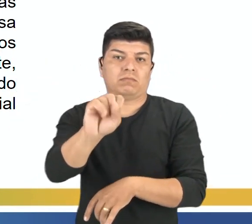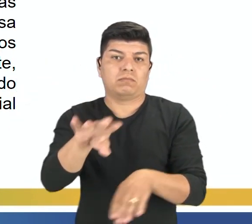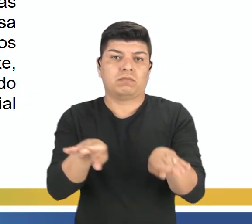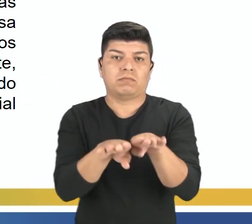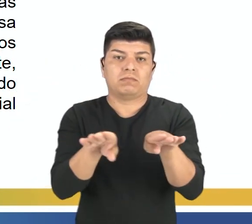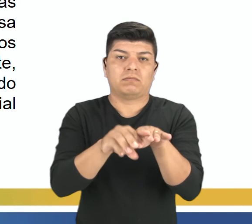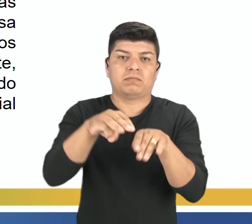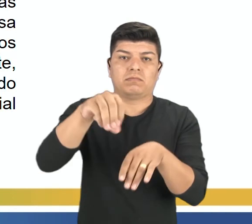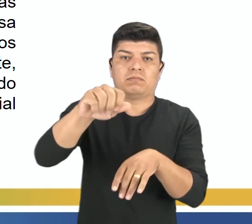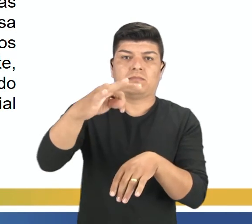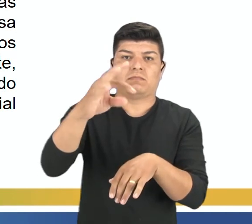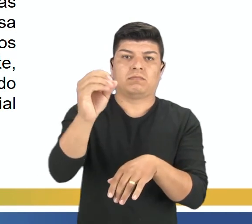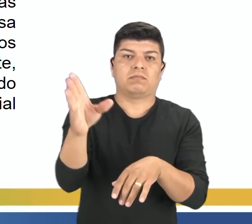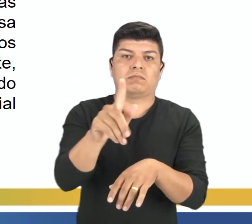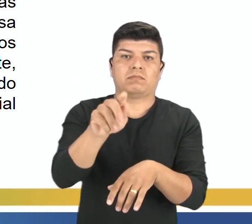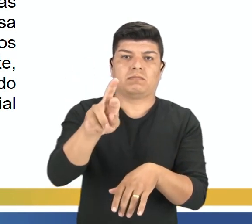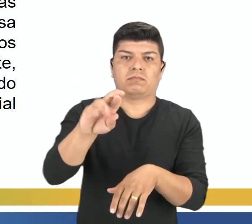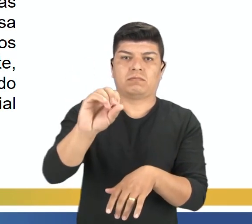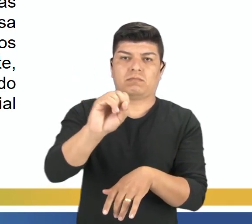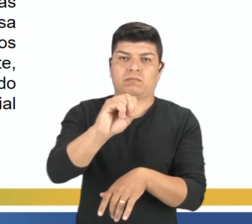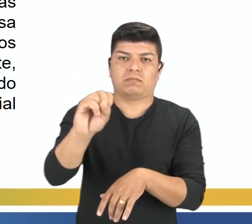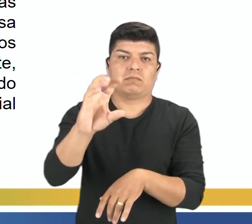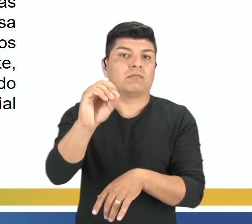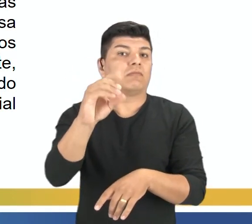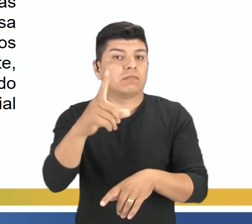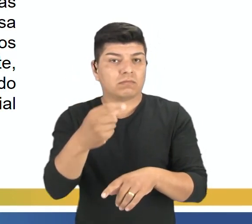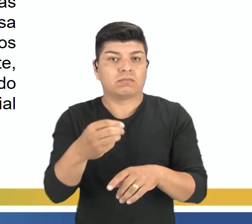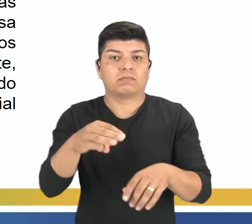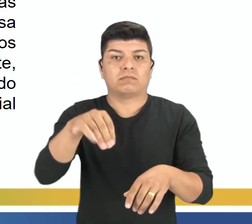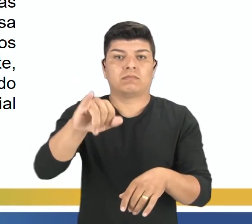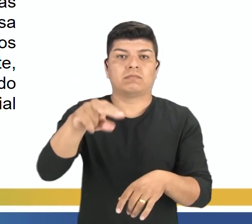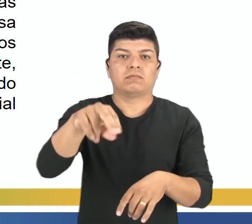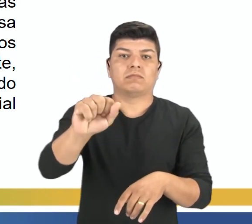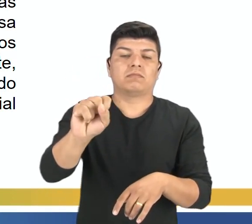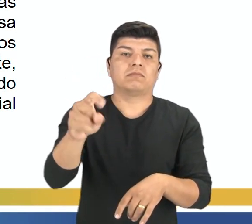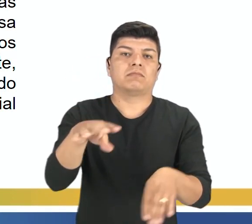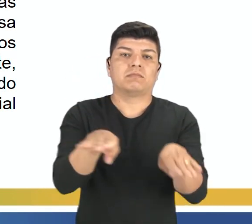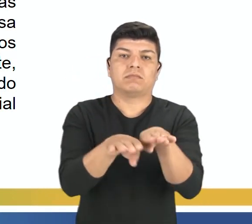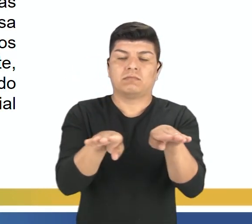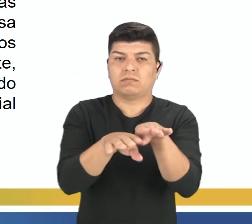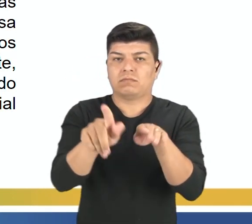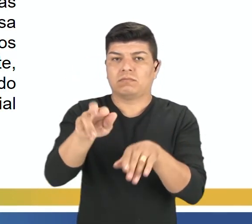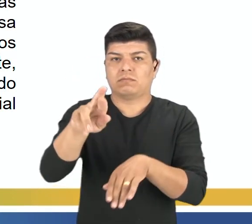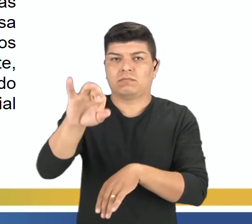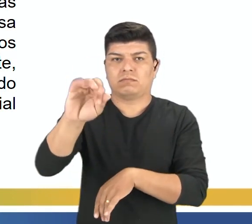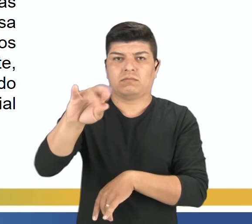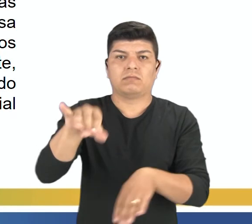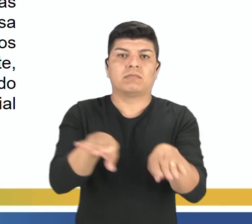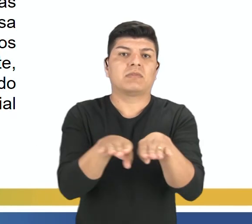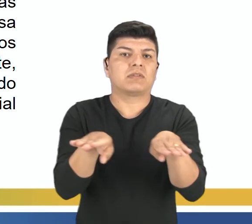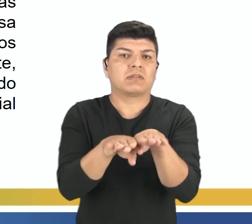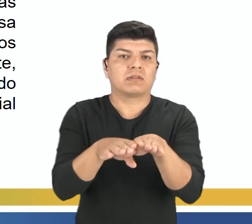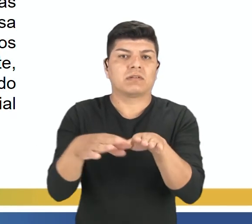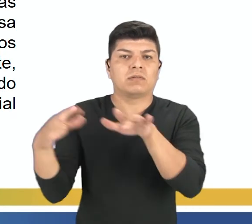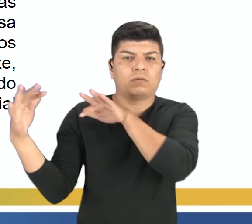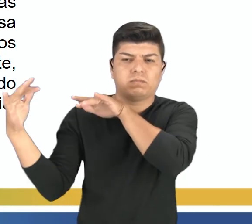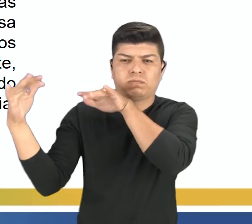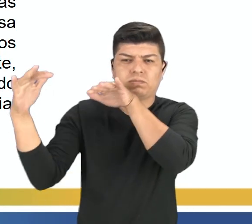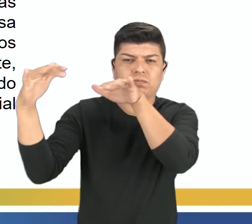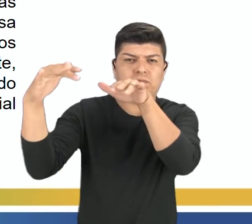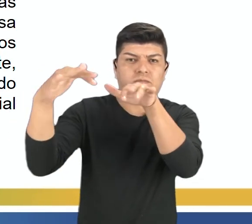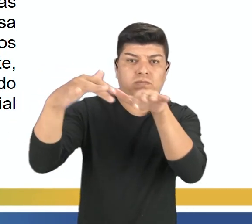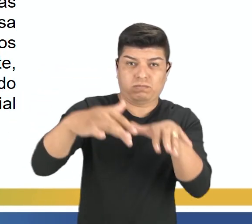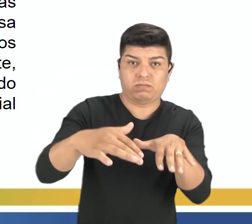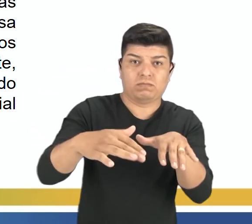e principalmente Minas Gerais. Em seguida, a expansão do café nas cidades do interior paulista atraiu milhares de imigrantes,